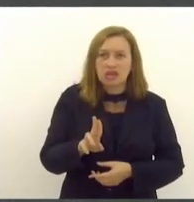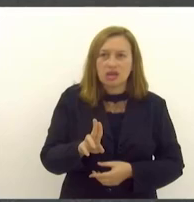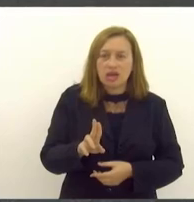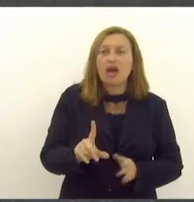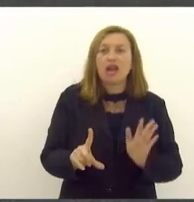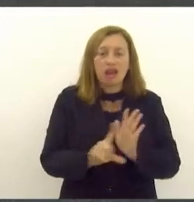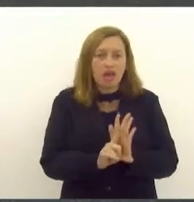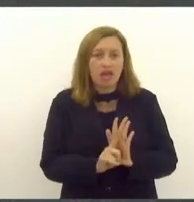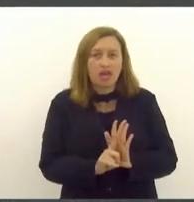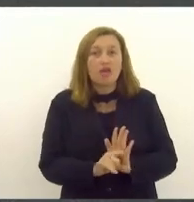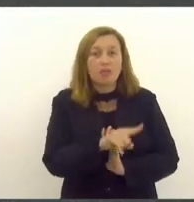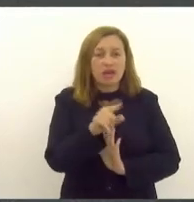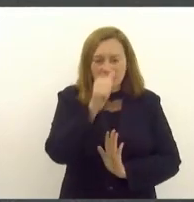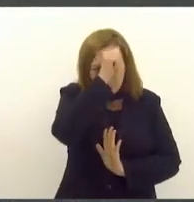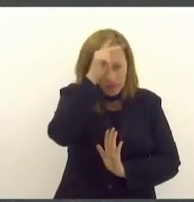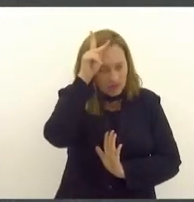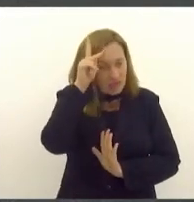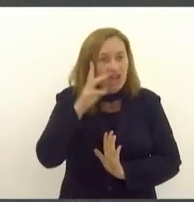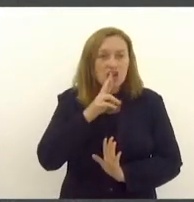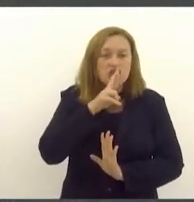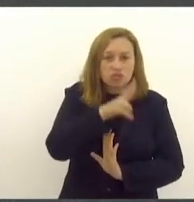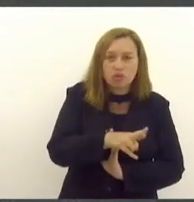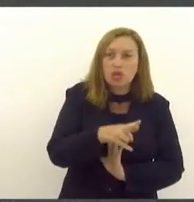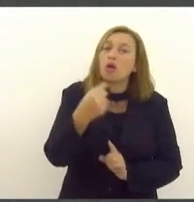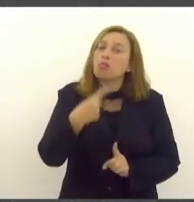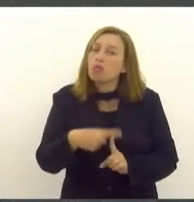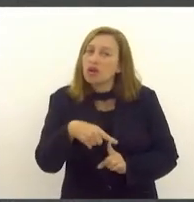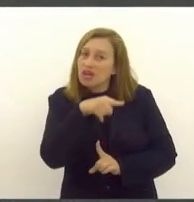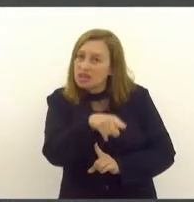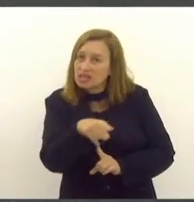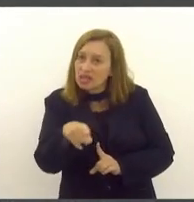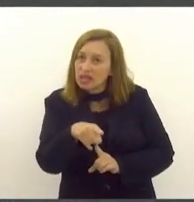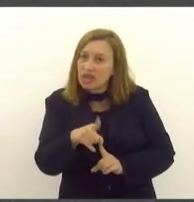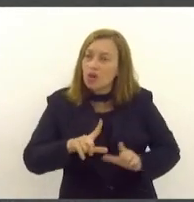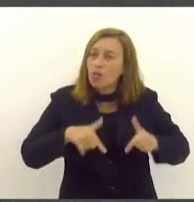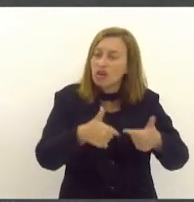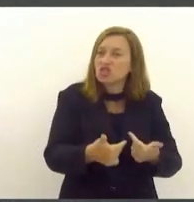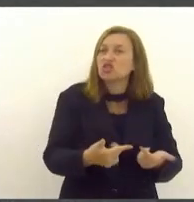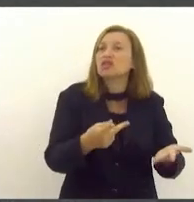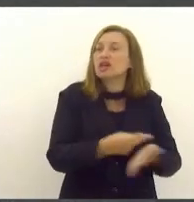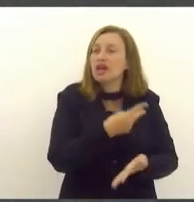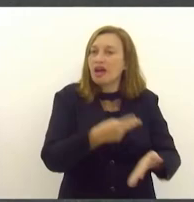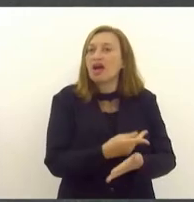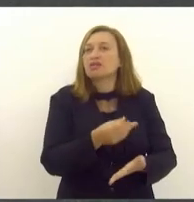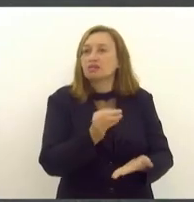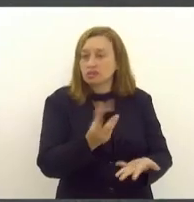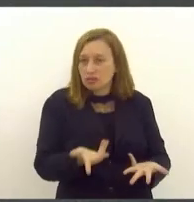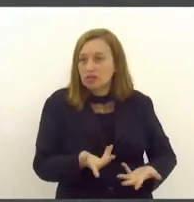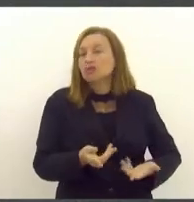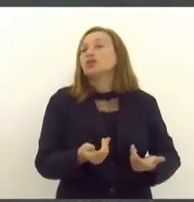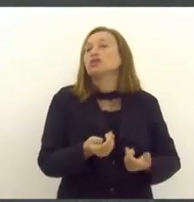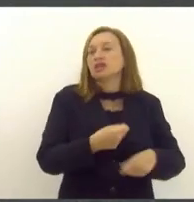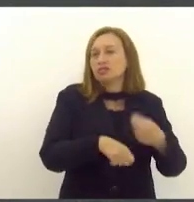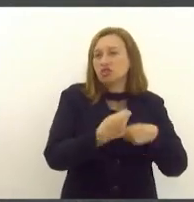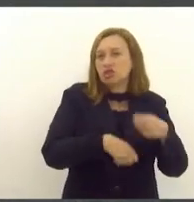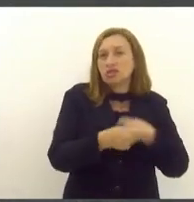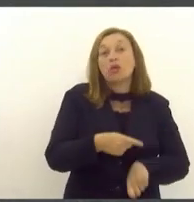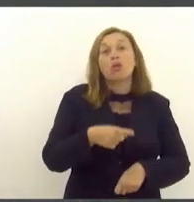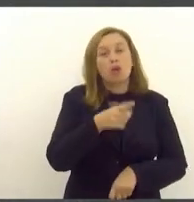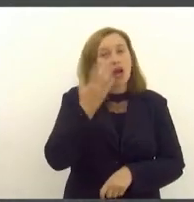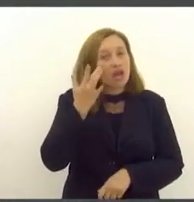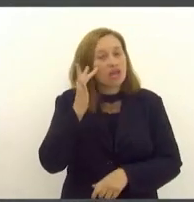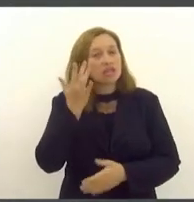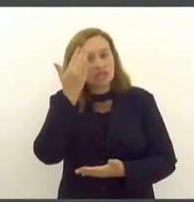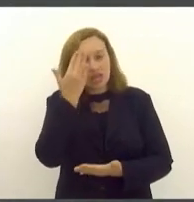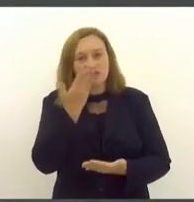para que essa prefeita responda porque isso é claramente um ato de improbidade administrativa creio que ela Deva